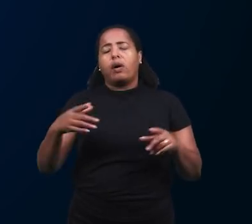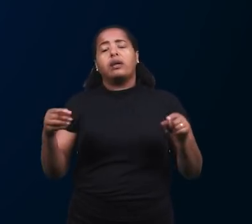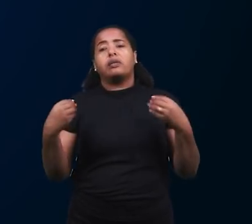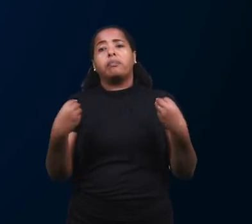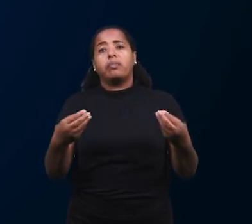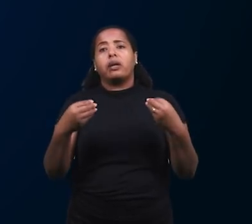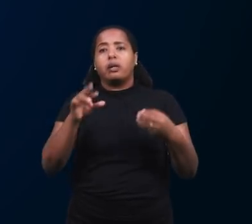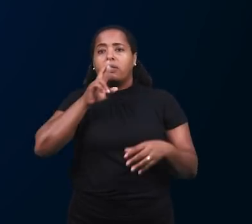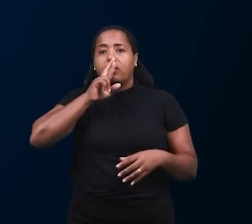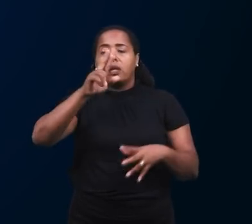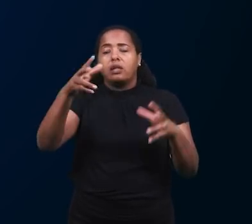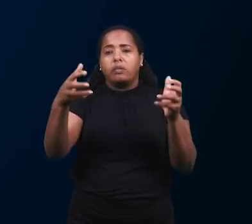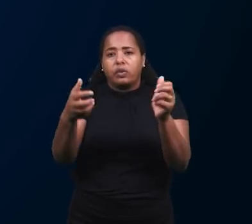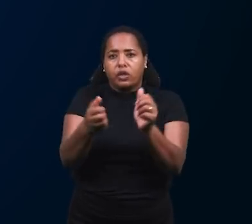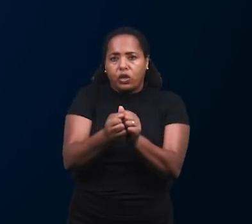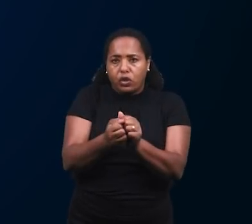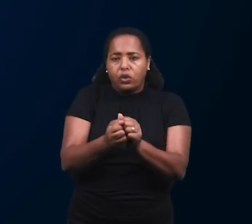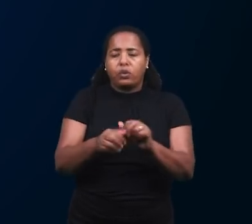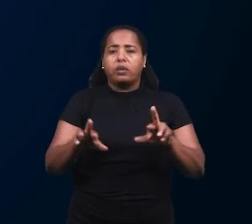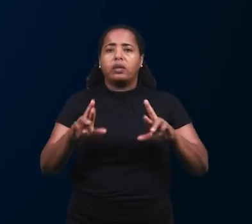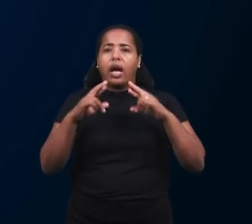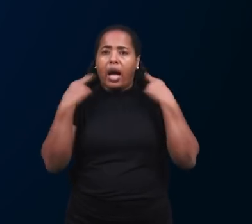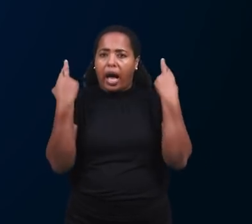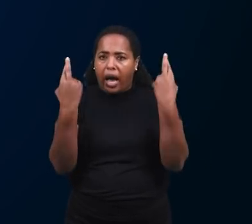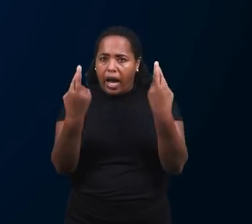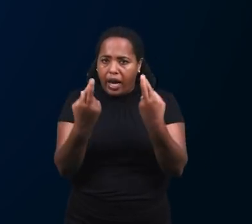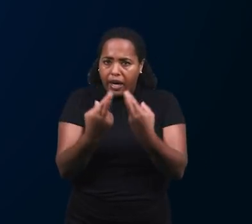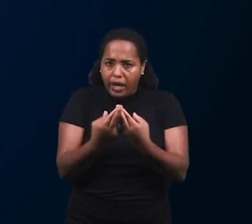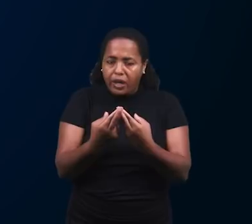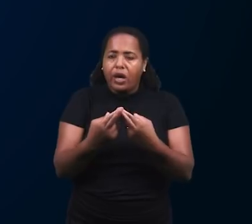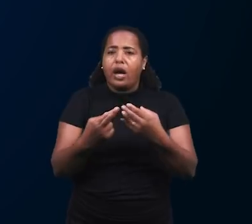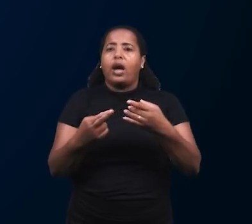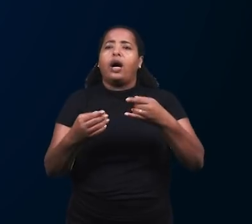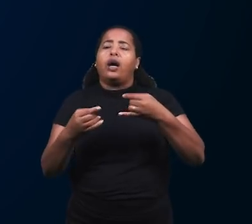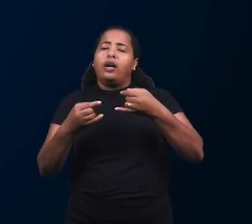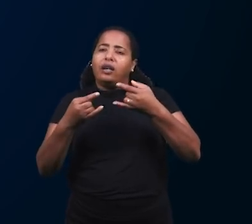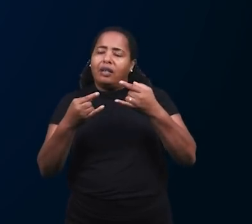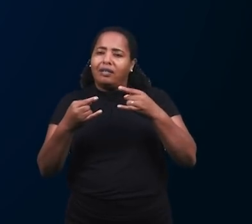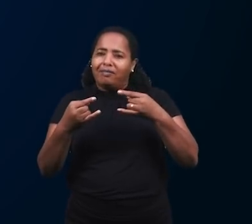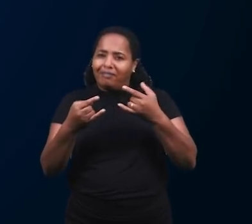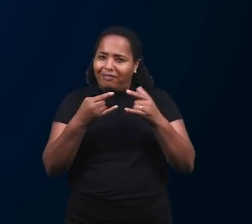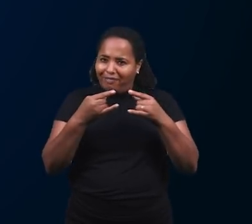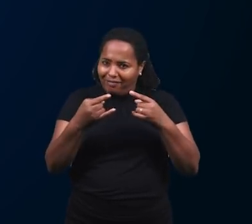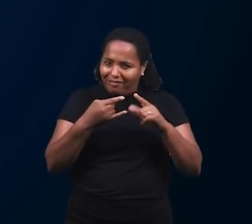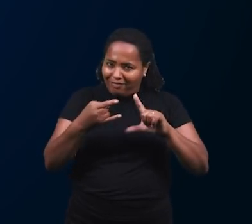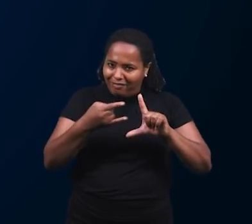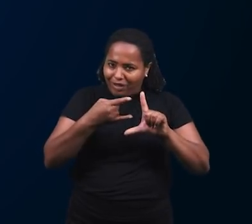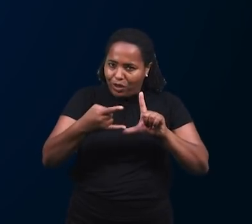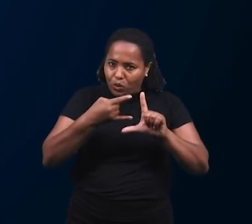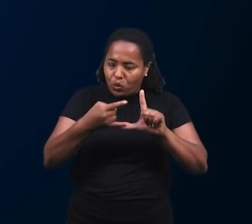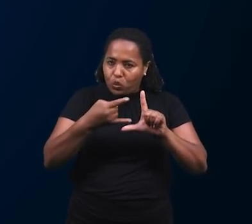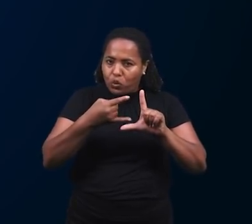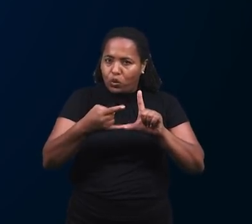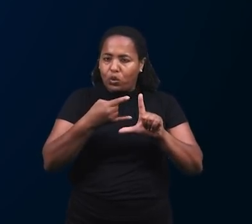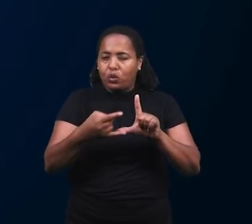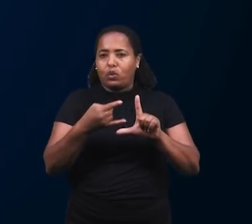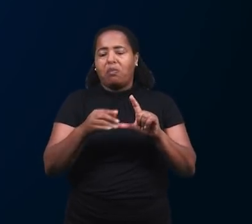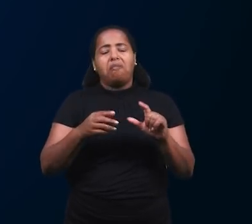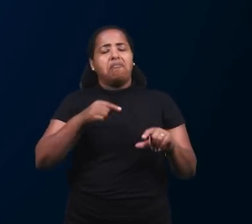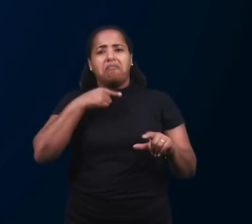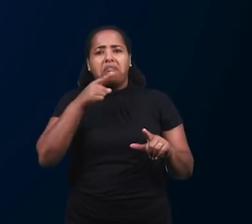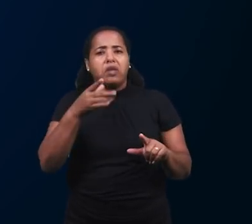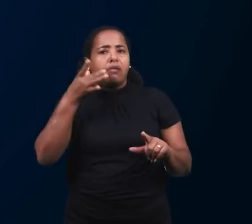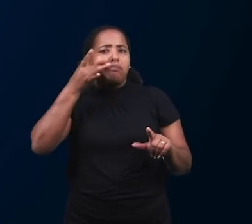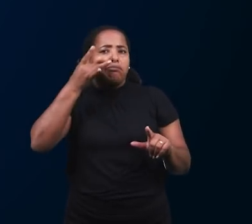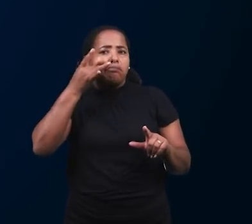vamos ali discutir as respostas, responder juntas. Nós fazemos essa reunião pelo aplicativo, né? Pelo Zoom, porque nós não